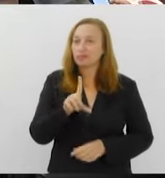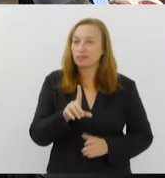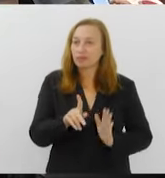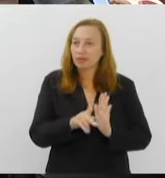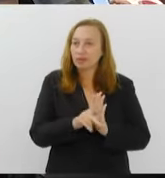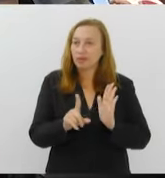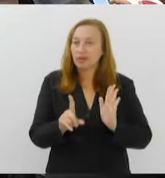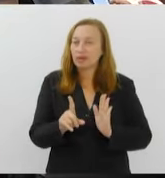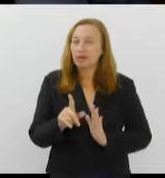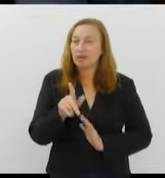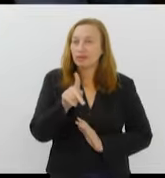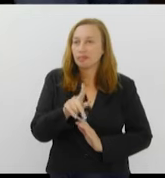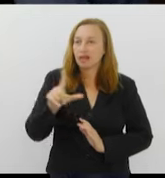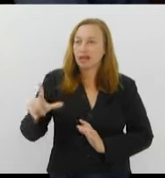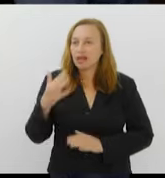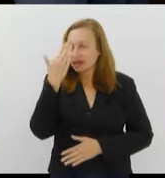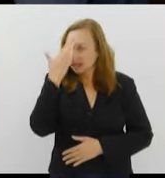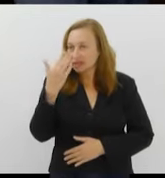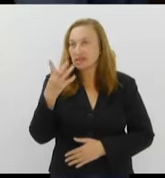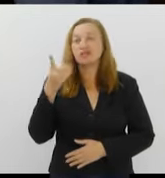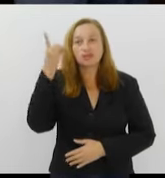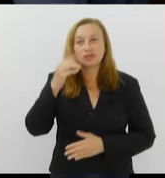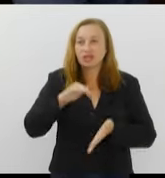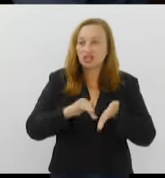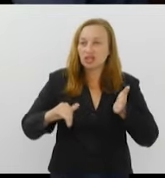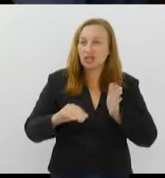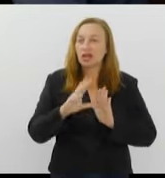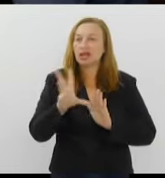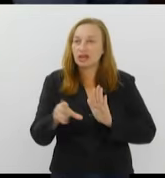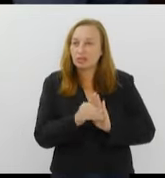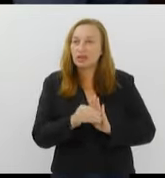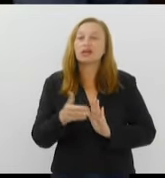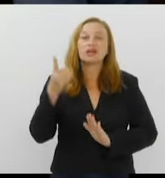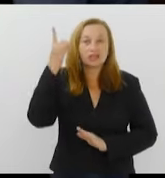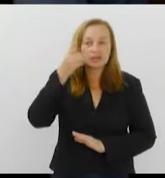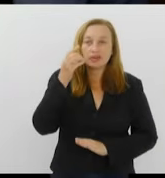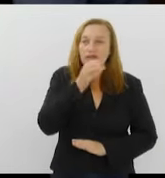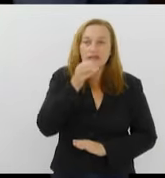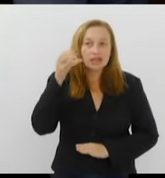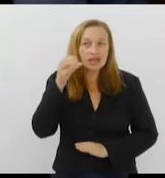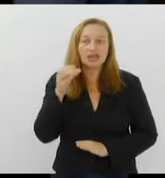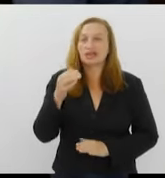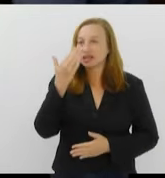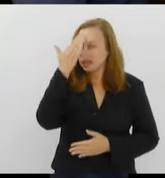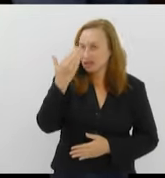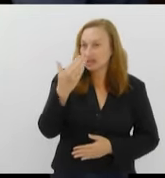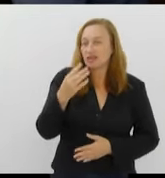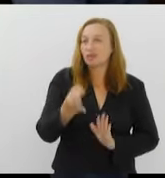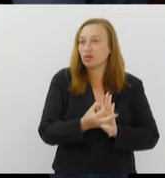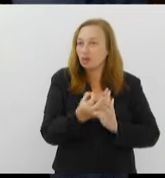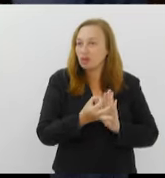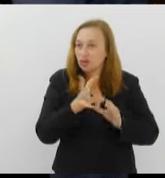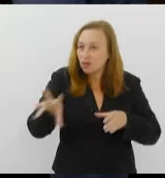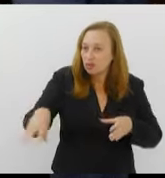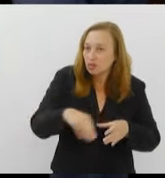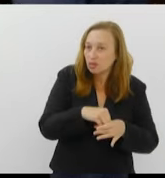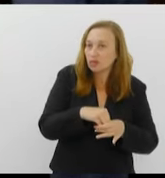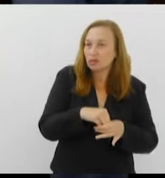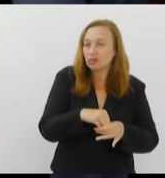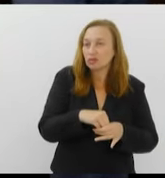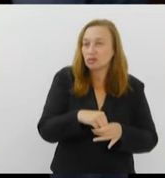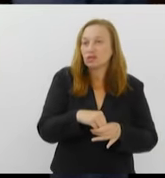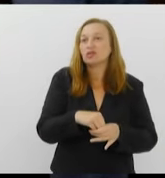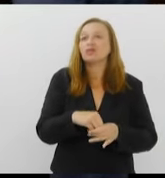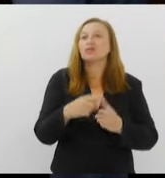para agradecer aos deputados que retiraram a emenda, agradecer a deputada Célia Jordão pelo parecer que incorporou e fez